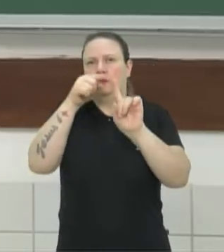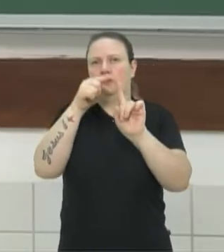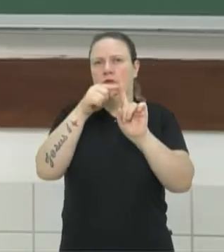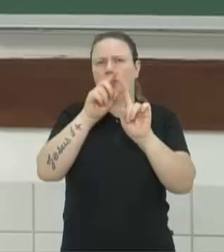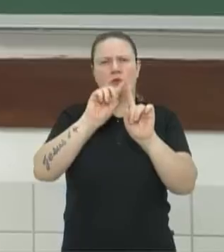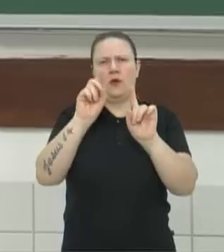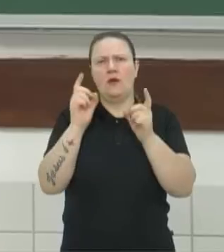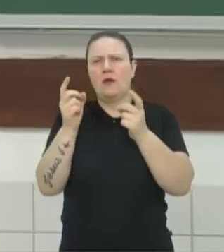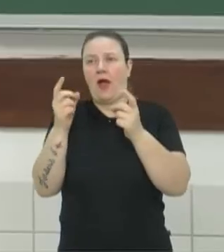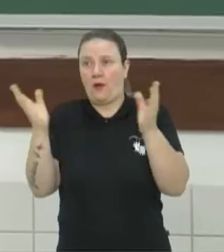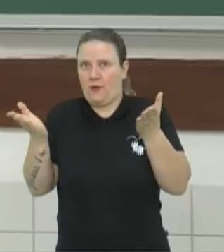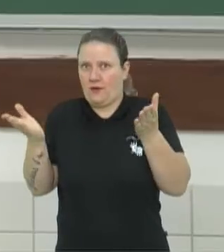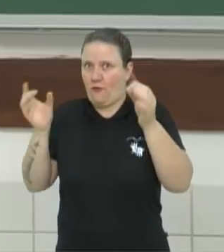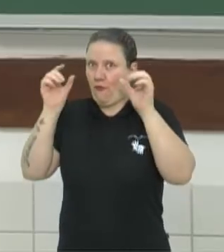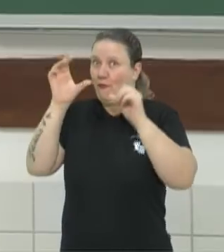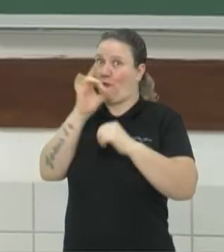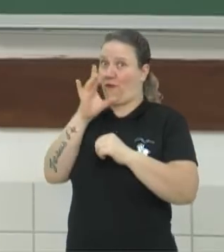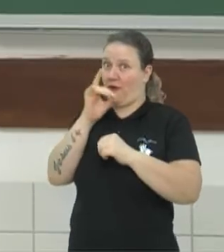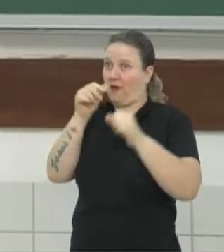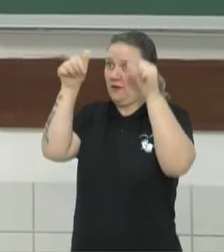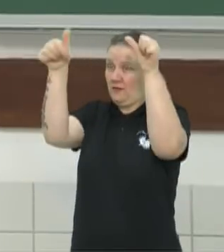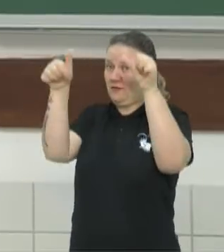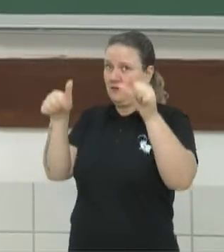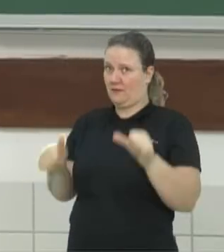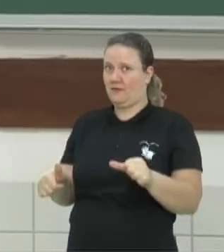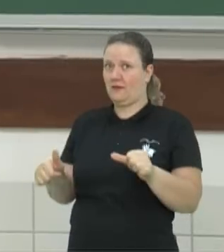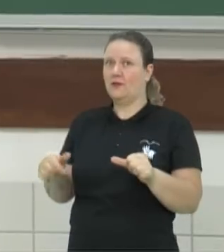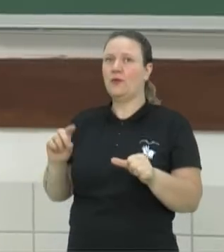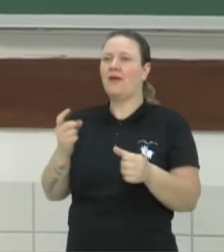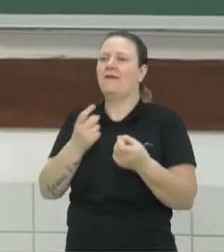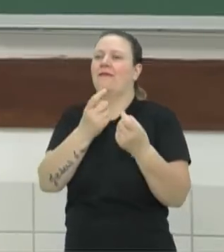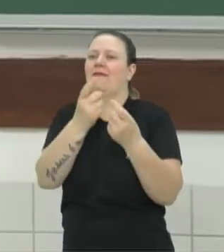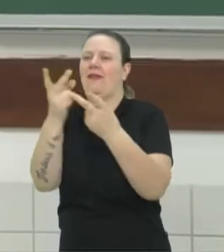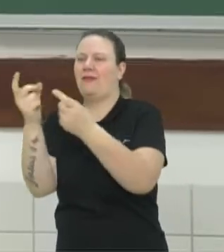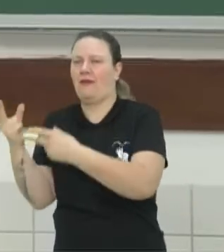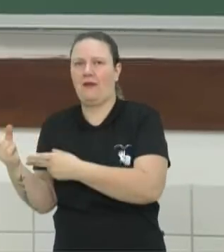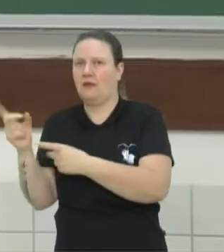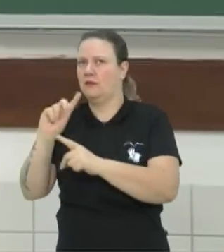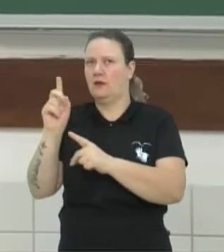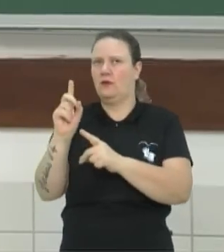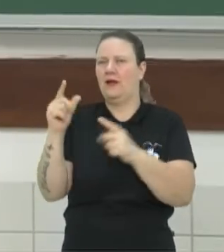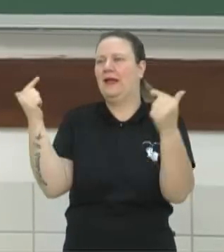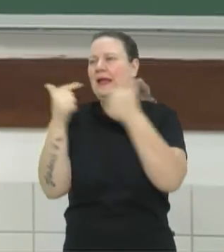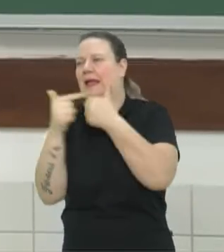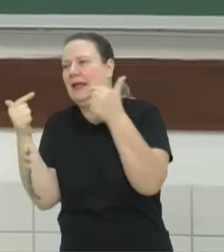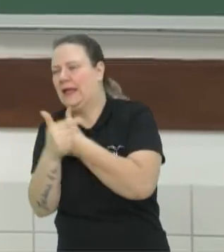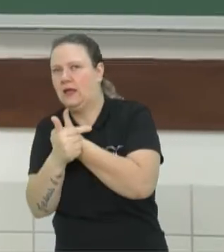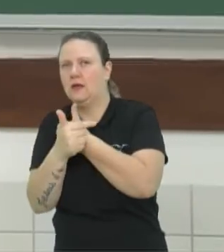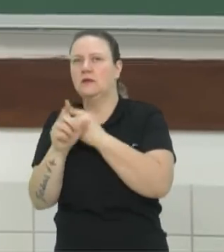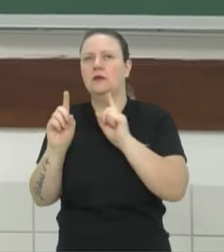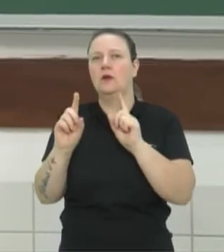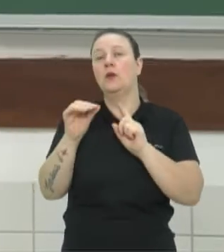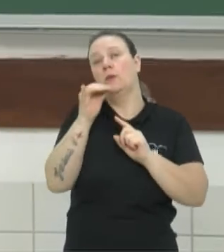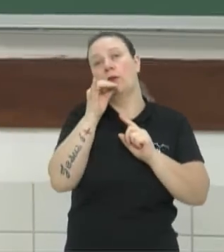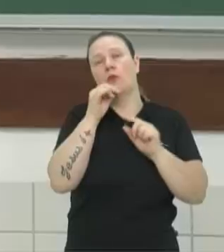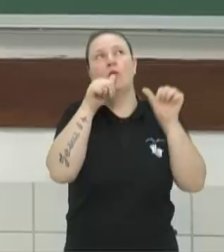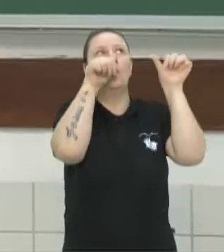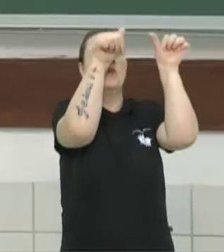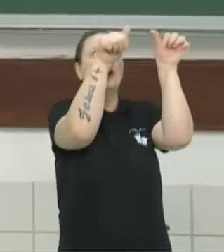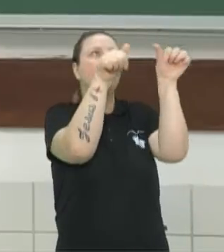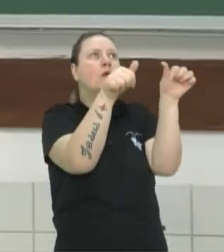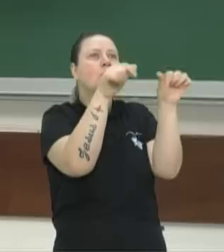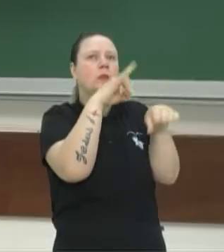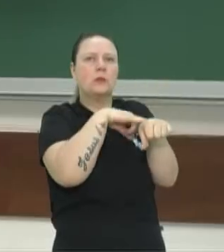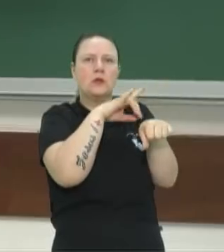não é divertir, não é somente informar, que poderia, por exemplo, o cartaz do banheiro, ele tem o objetivo de